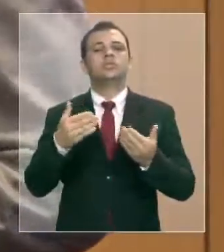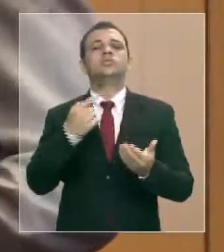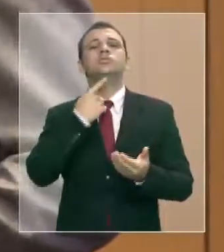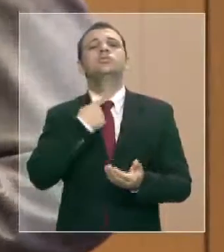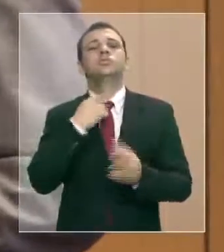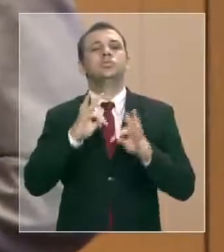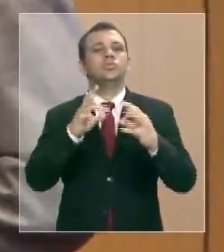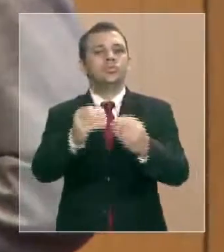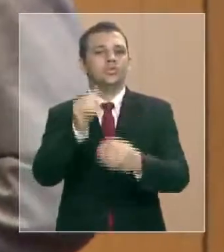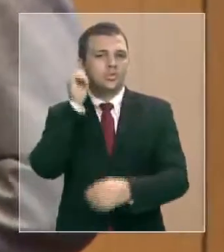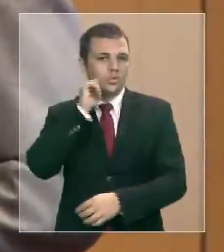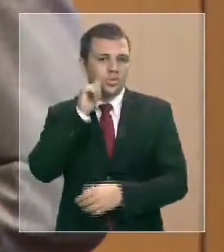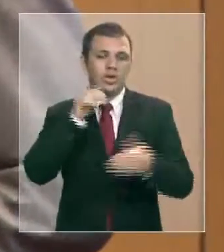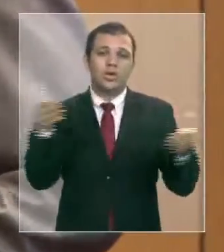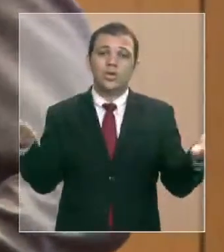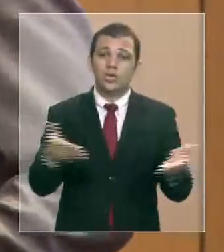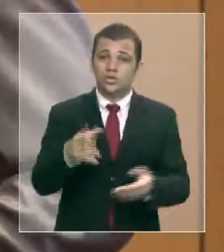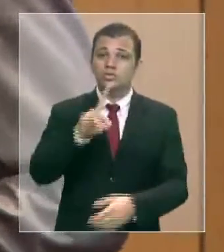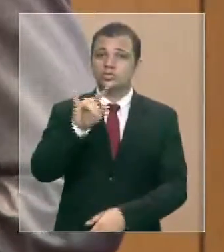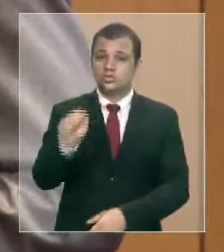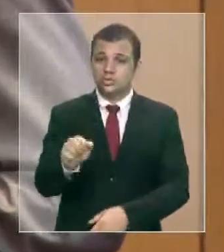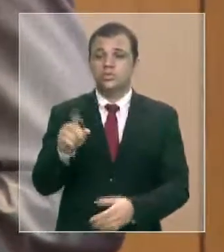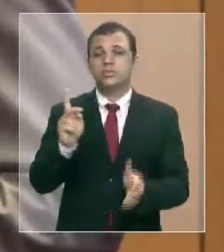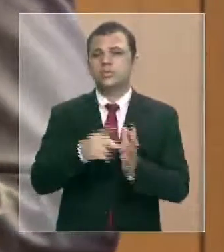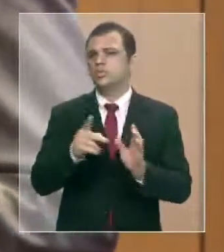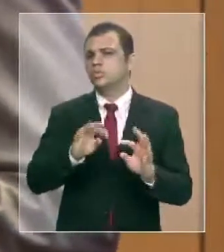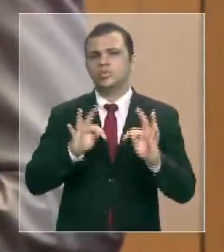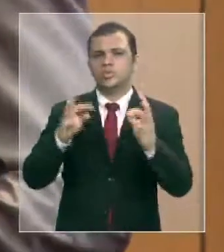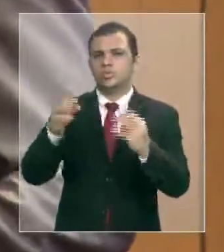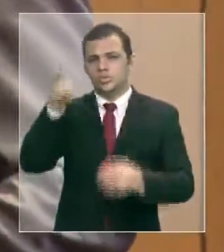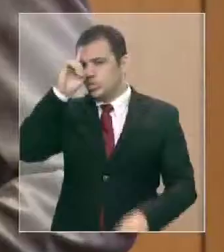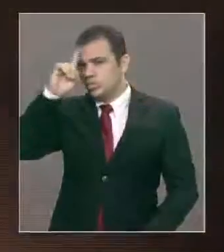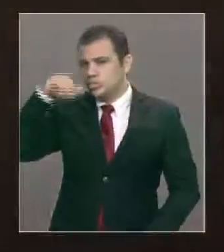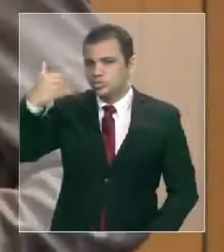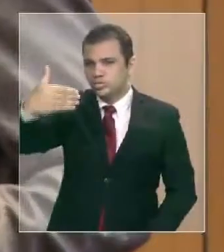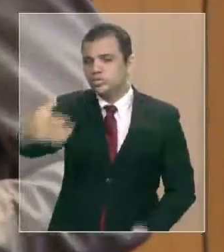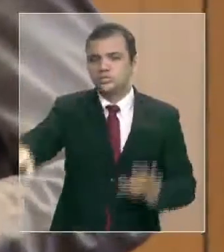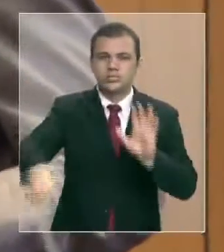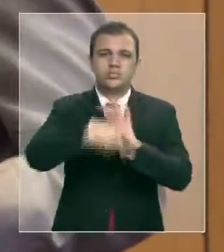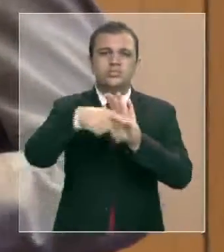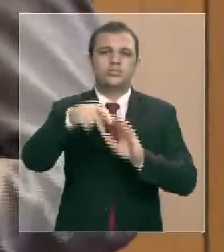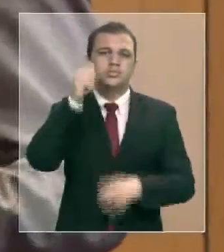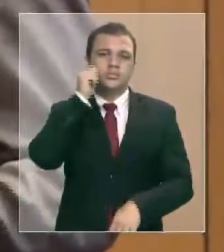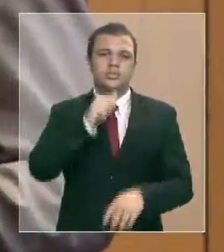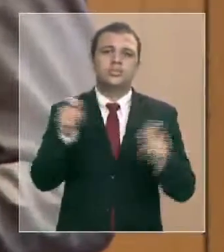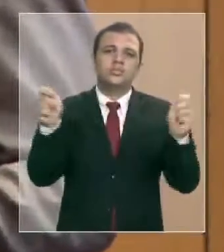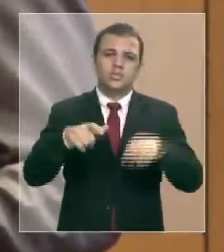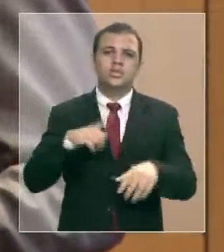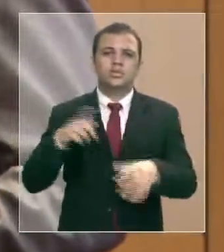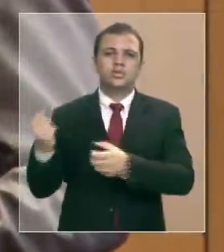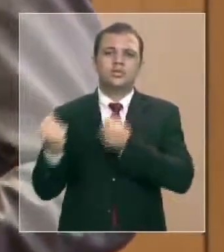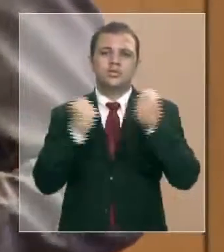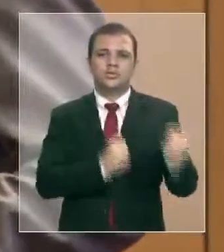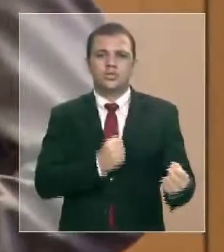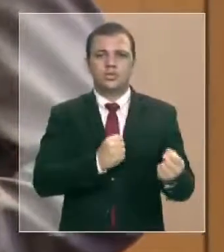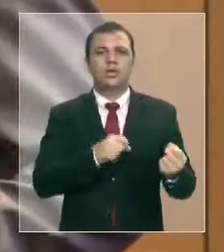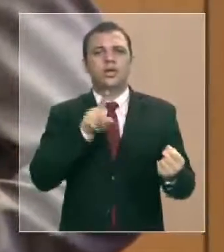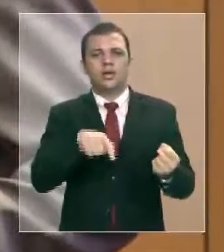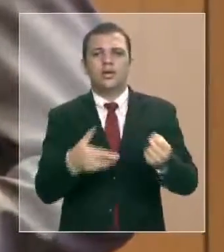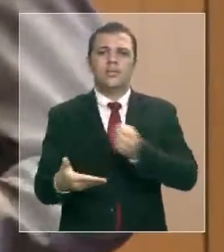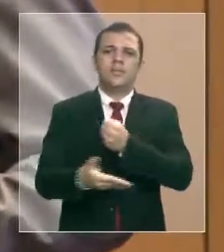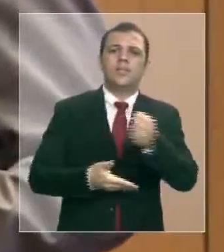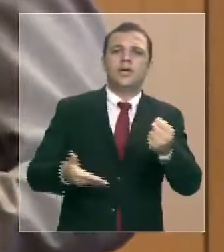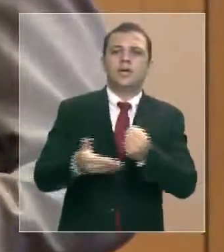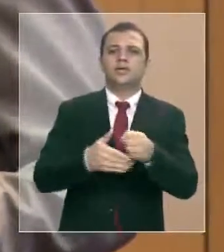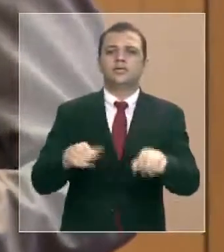neste dia, que na verdade estão todos os dias dedicados a elas, que elas possam ter esse empoderamento como um princípio de